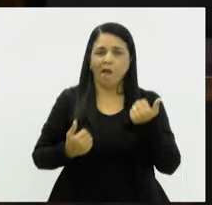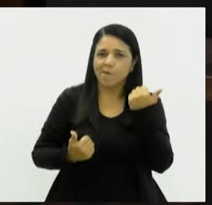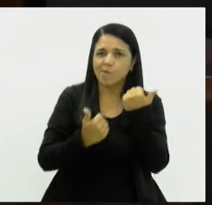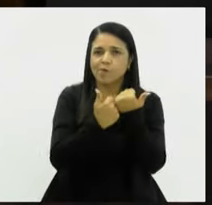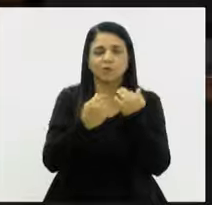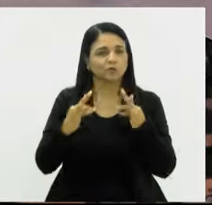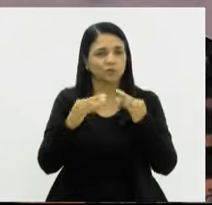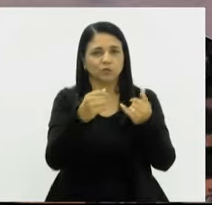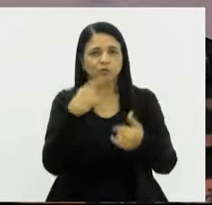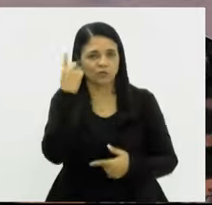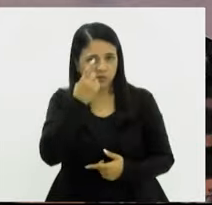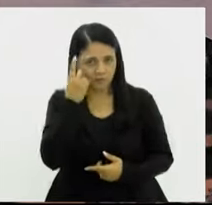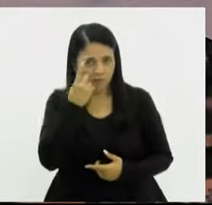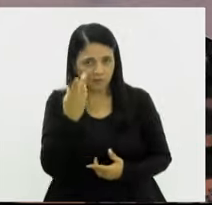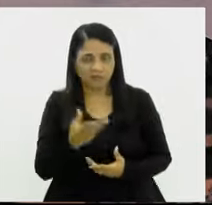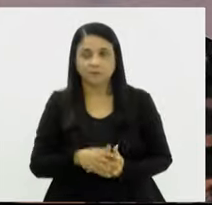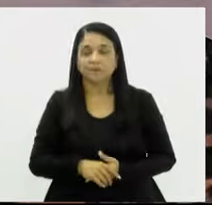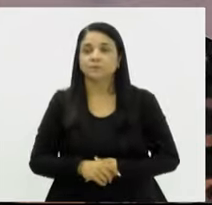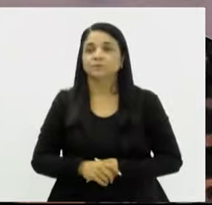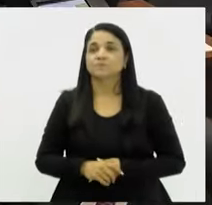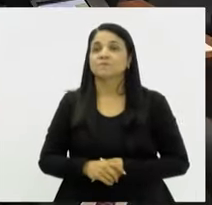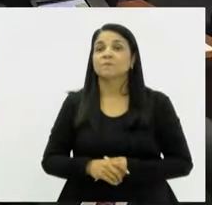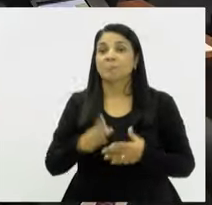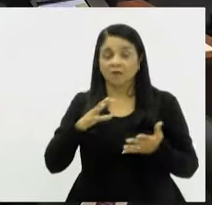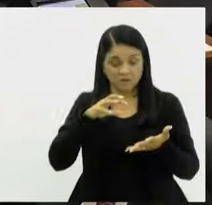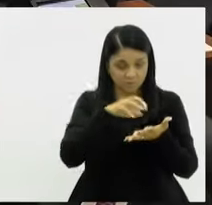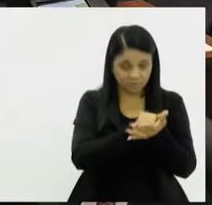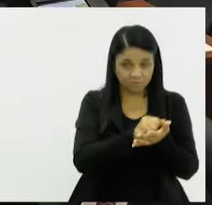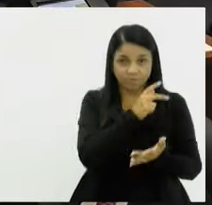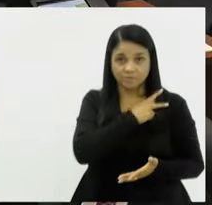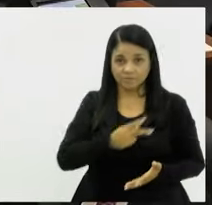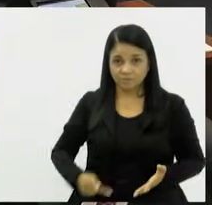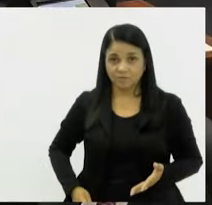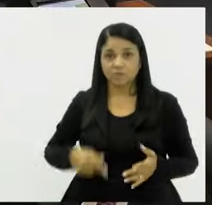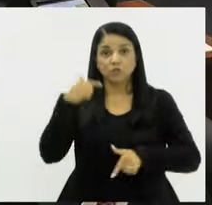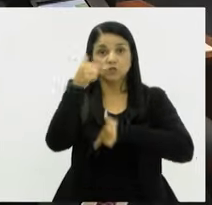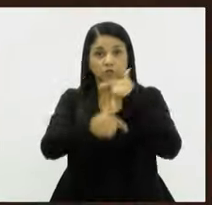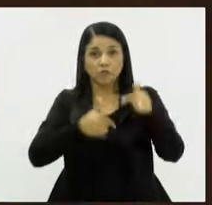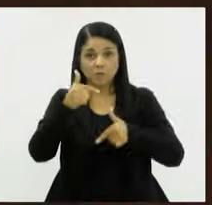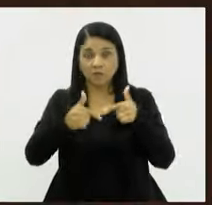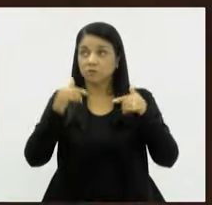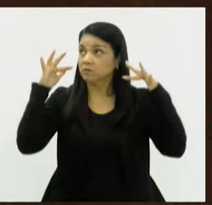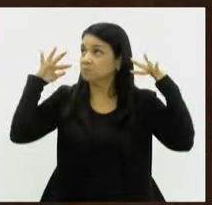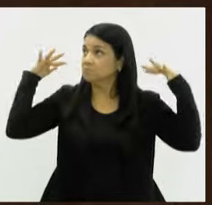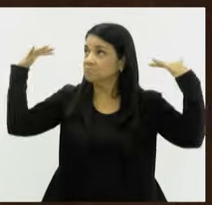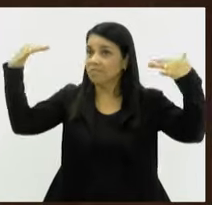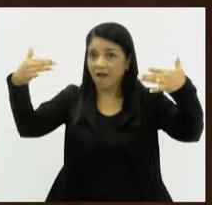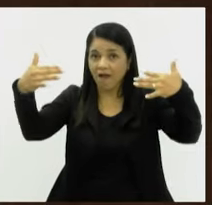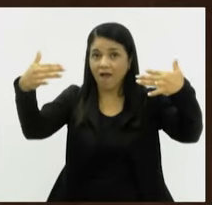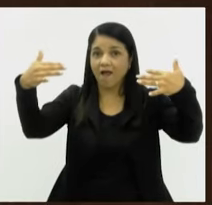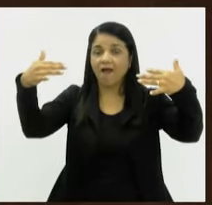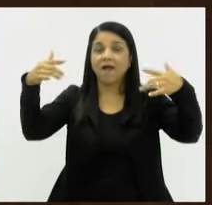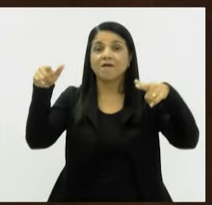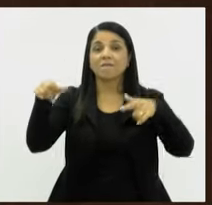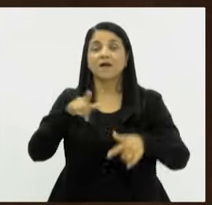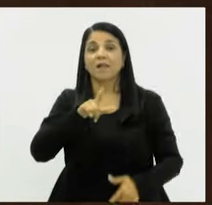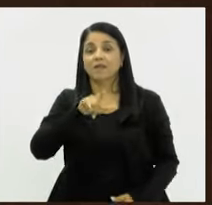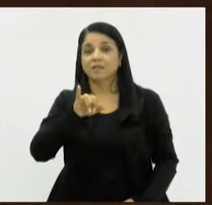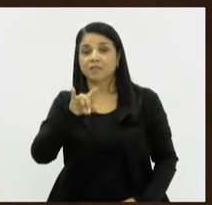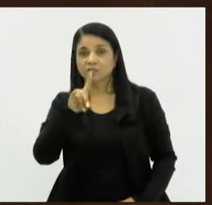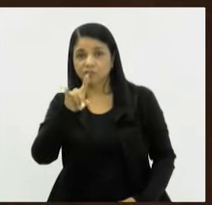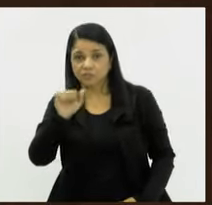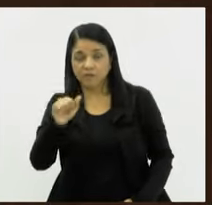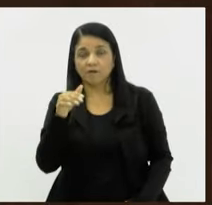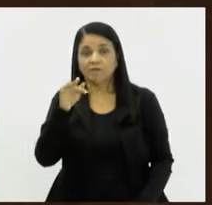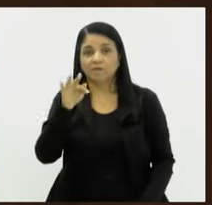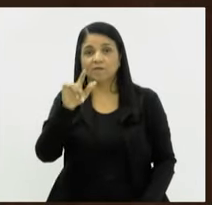parte dessa casa. Presidente, e só para registrar, pois os não. Trabalhadores estão na galeria, mas a Lídia e a Flávia estão presentes